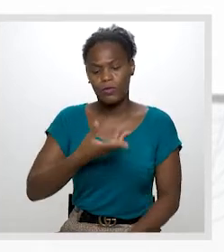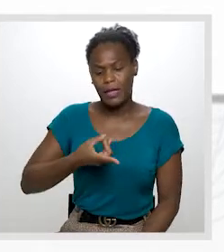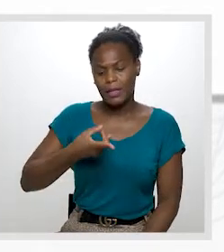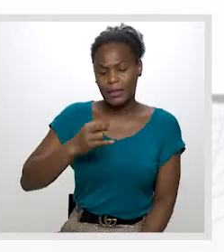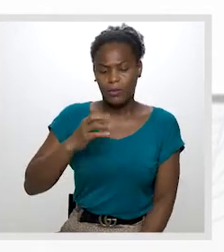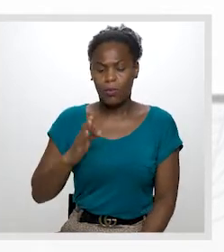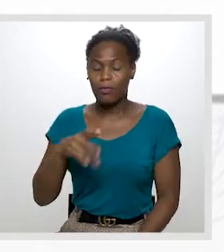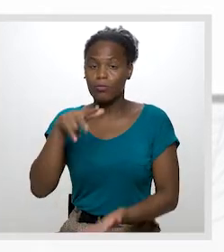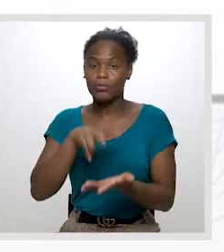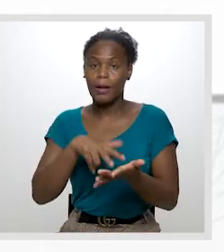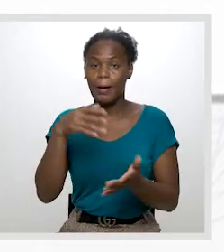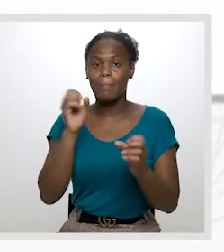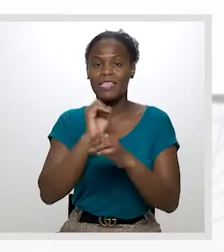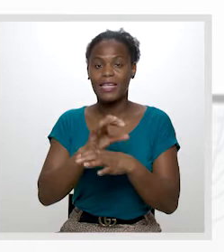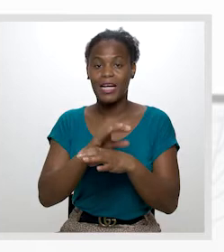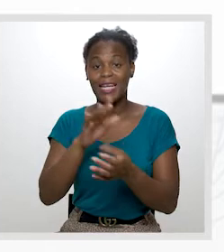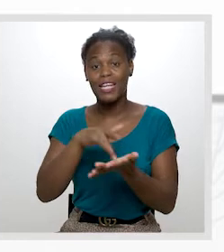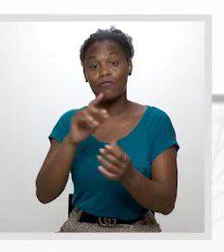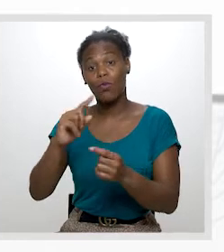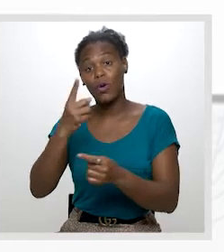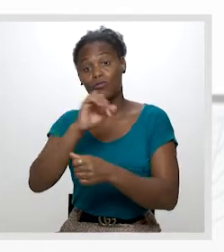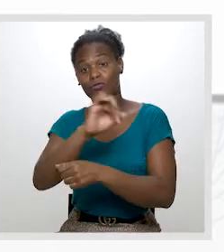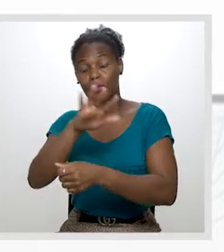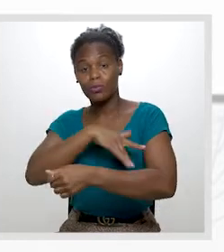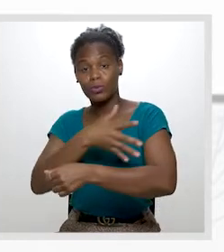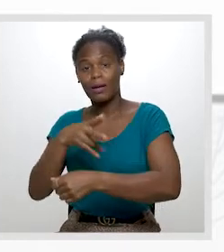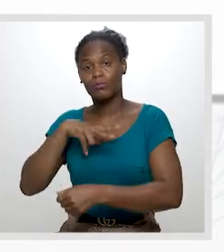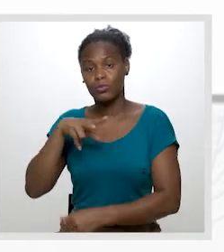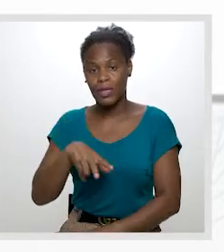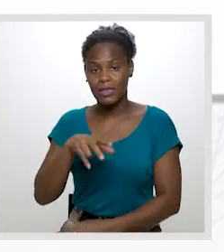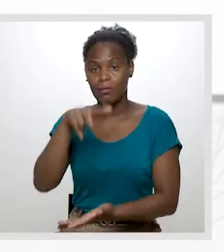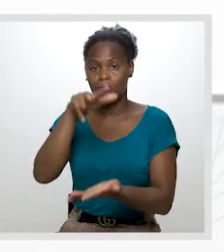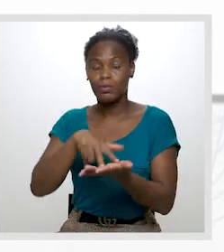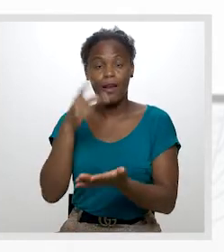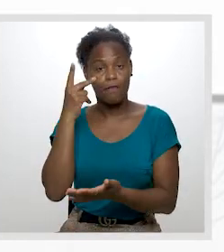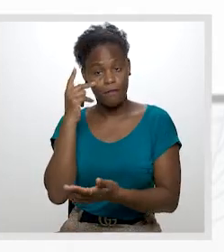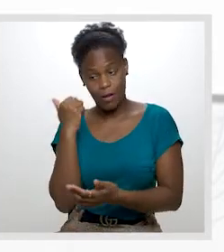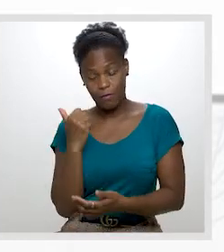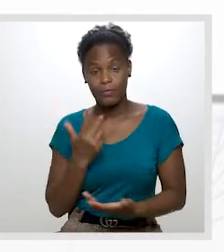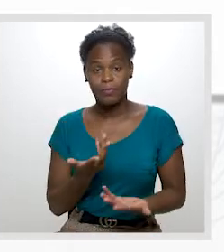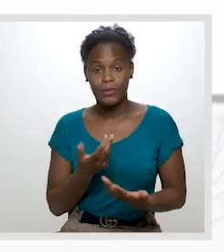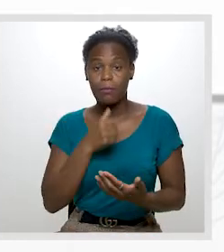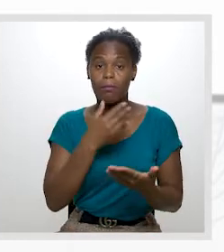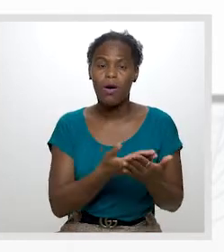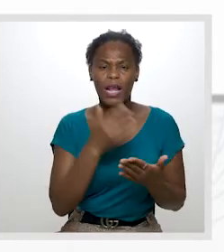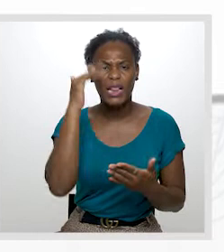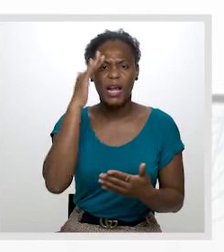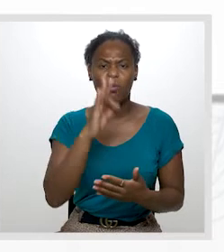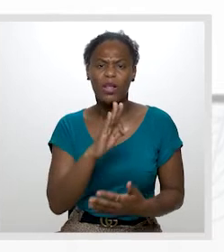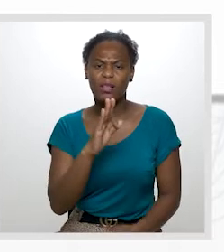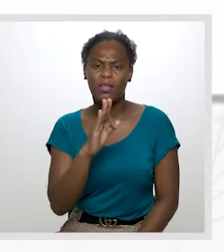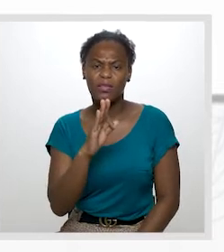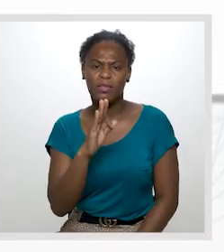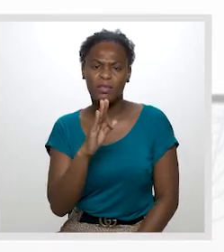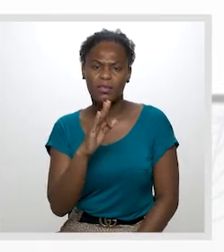1934, publica Mensagem, o seu único livro de poesia em português, editado em vida. Morre